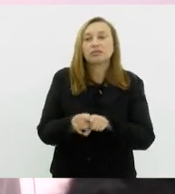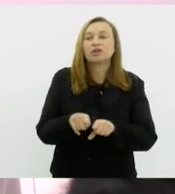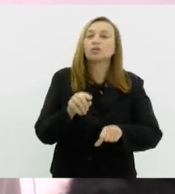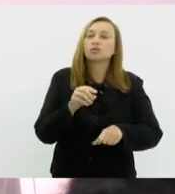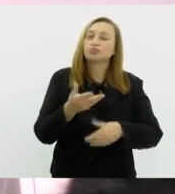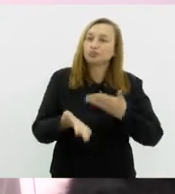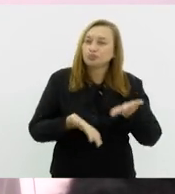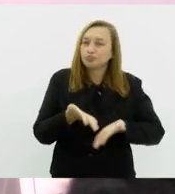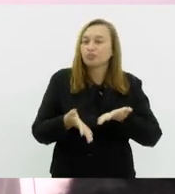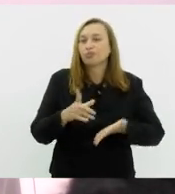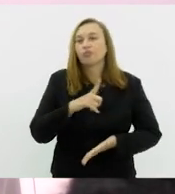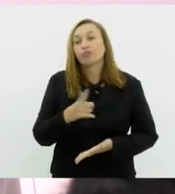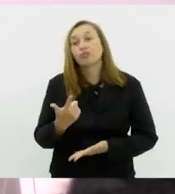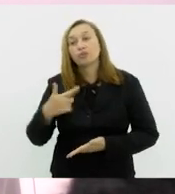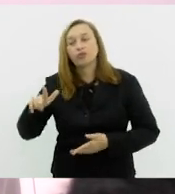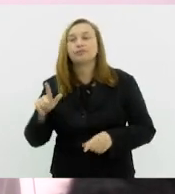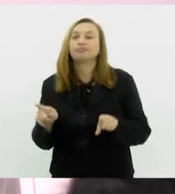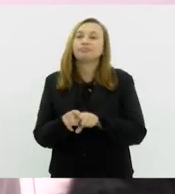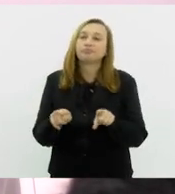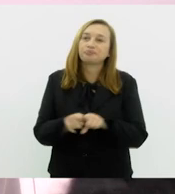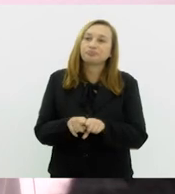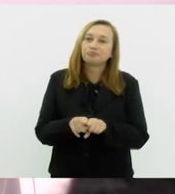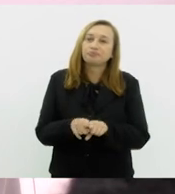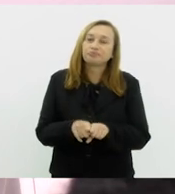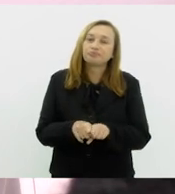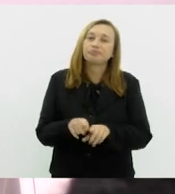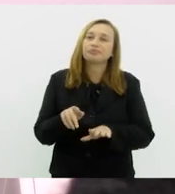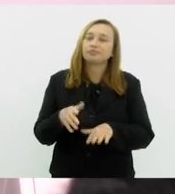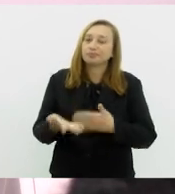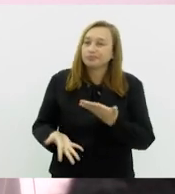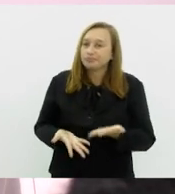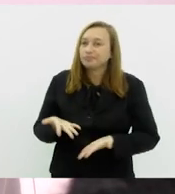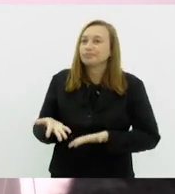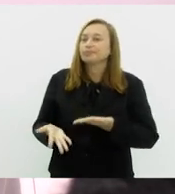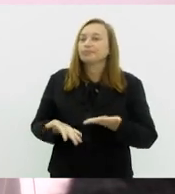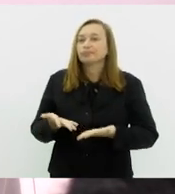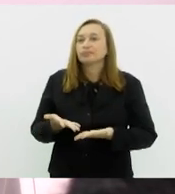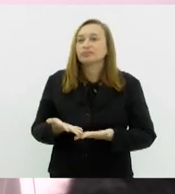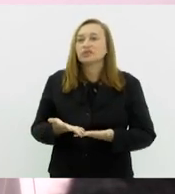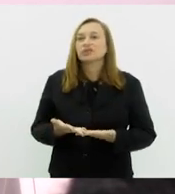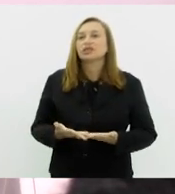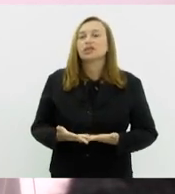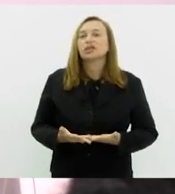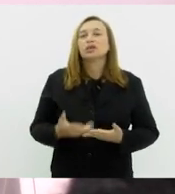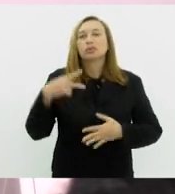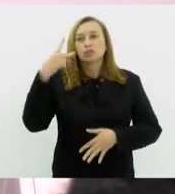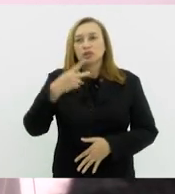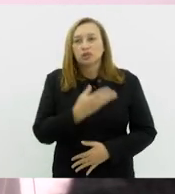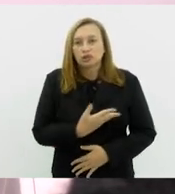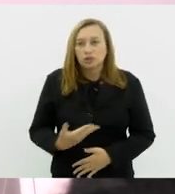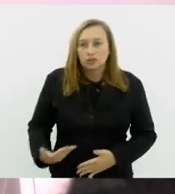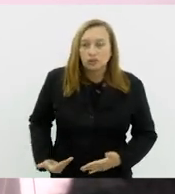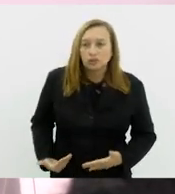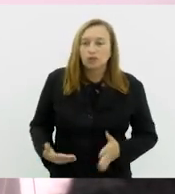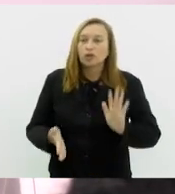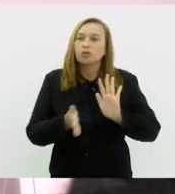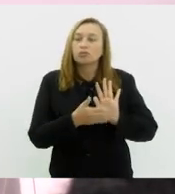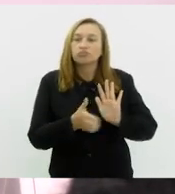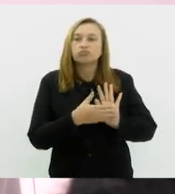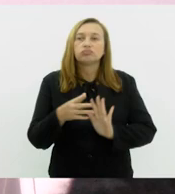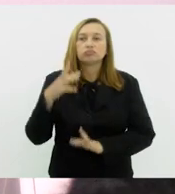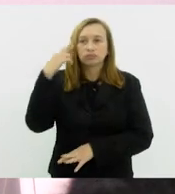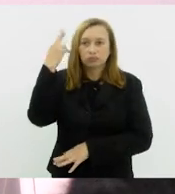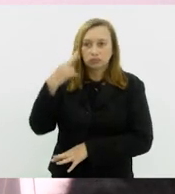cuidados. Um outro cuidado que eu acho que a gente tem que ter é de reafirmar também a partir das políticas, políticas propostas pela Renata fazem